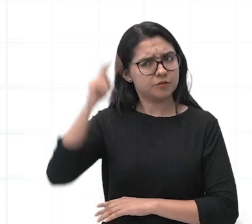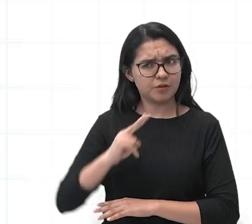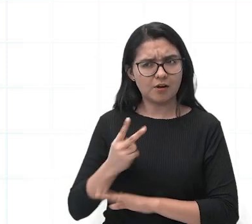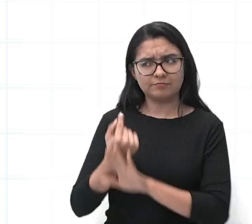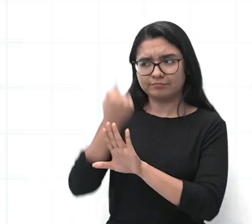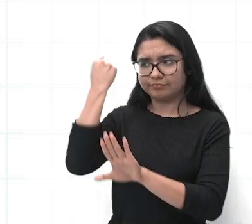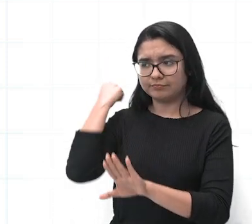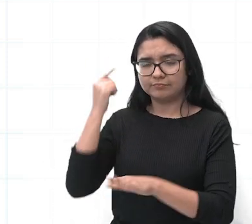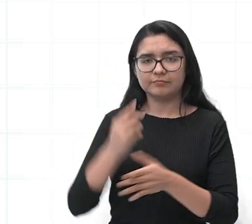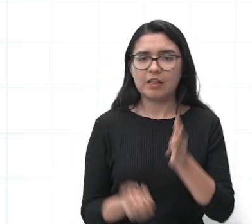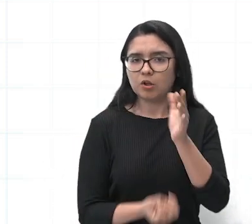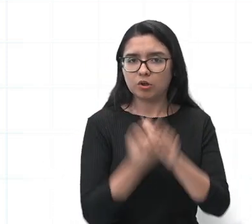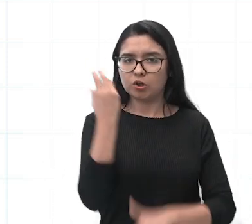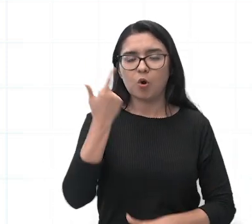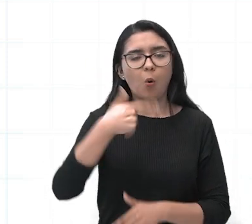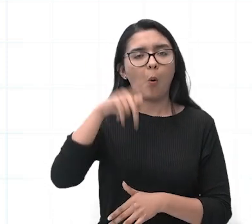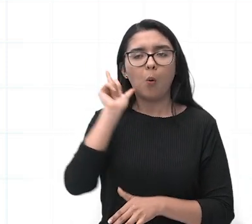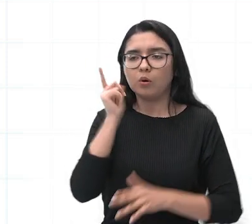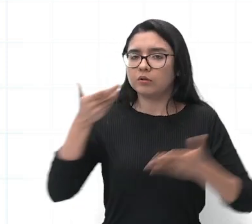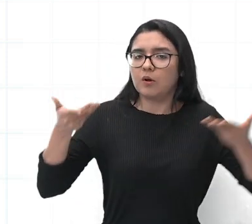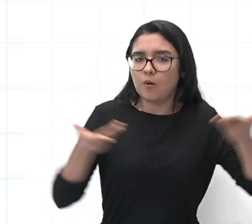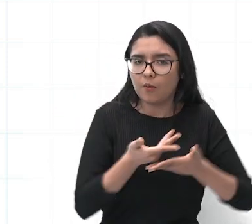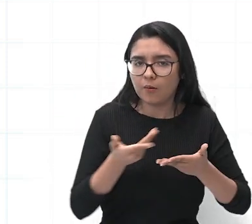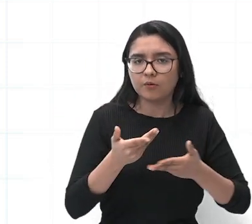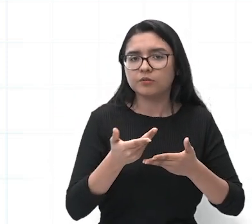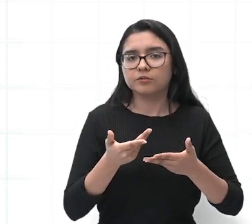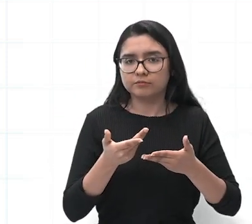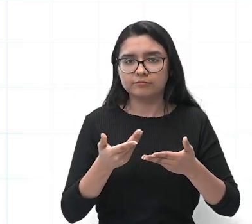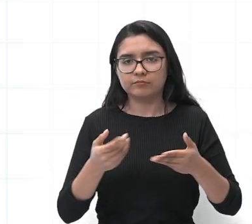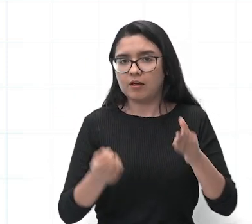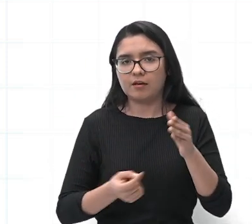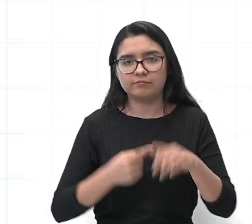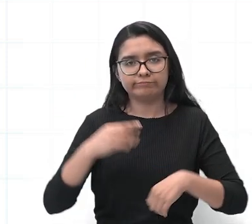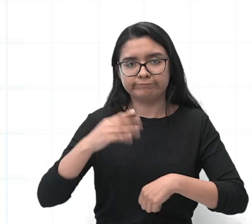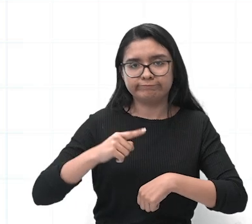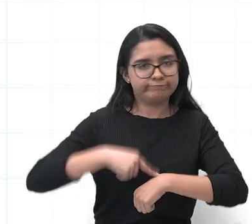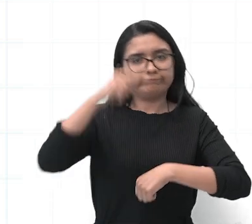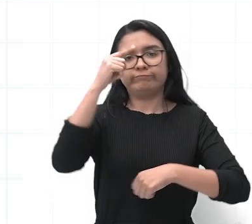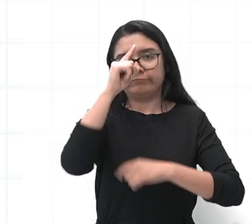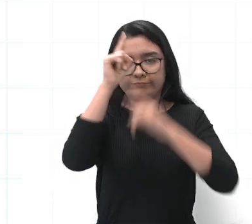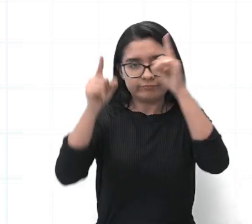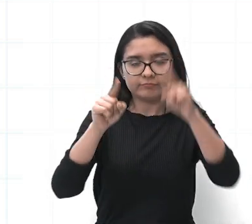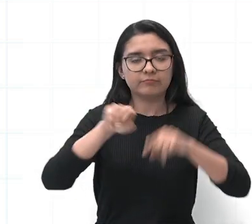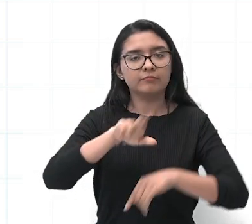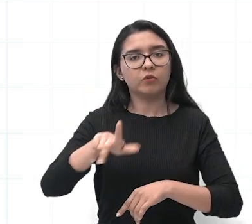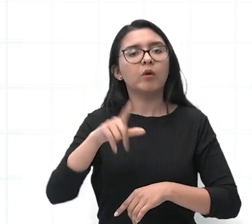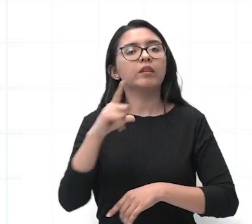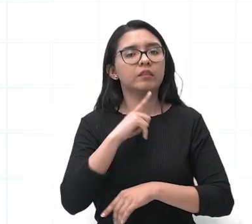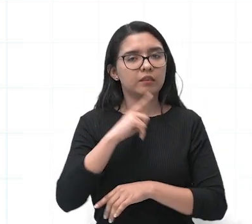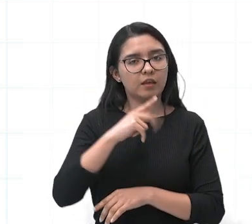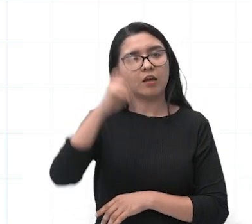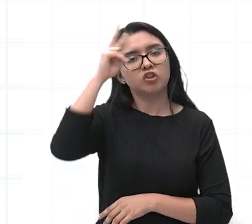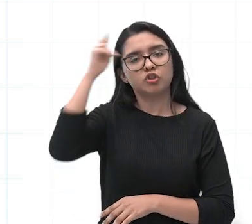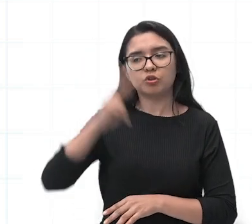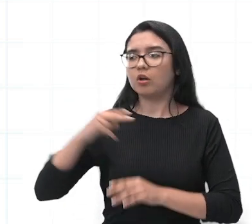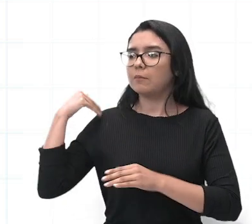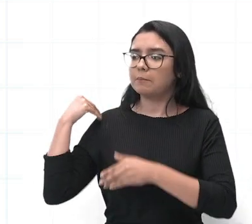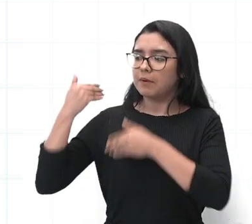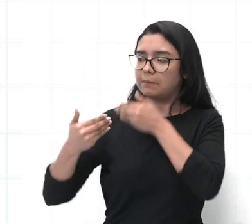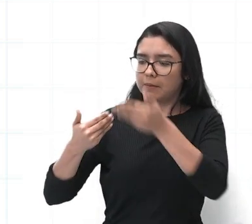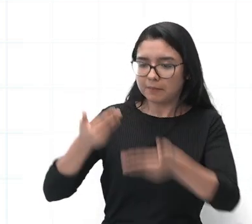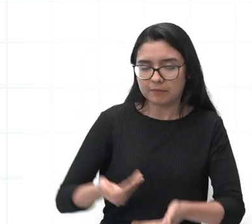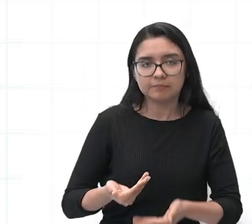história. Ela não surgiu ontem ou hoje, não surgiu do nada, tá? Ela tem aí a sua